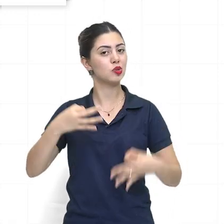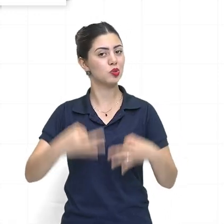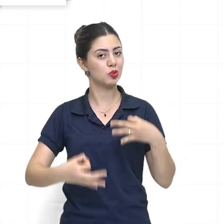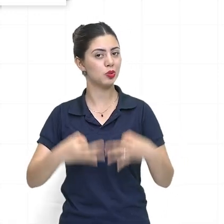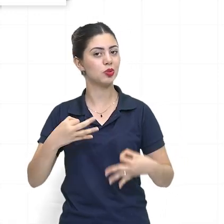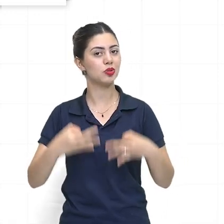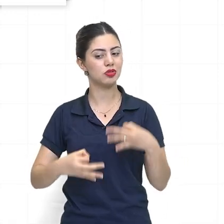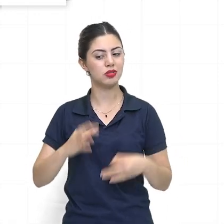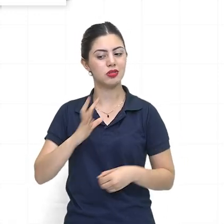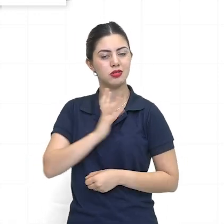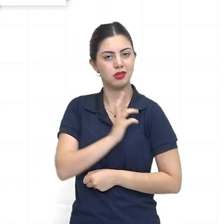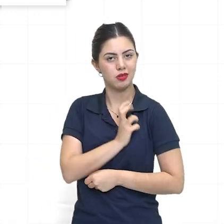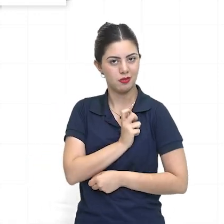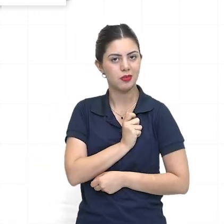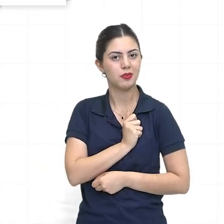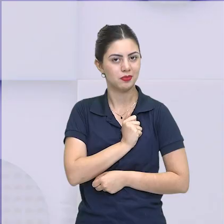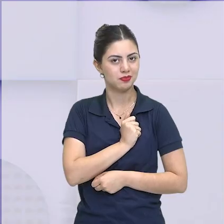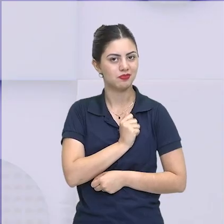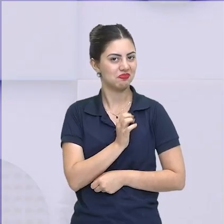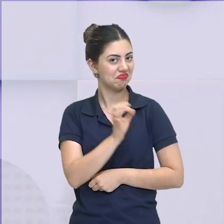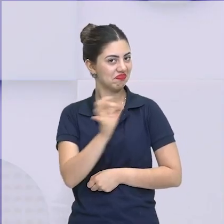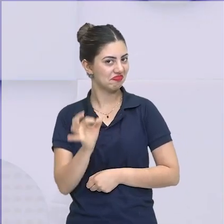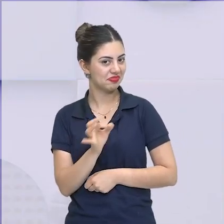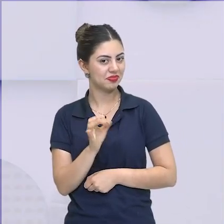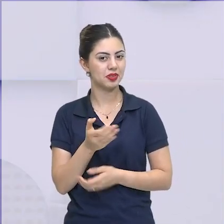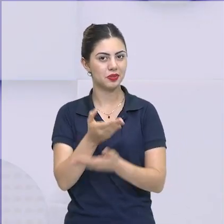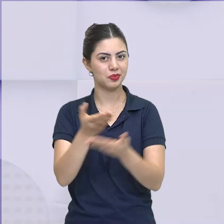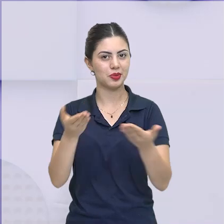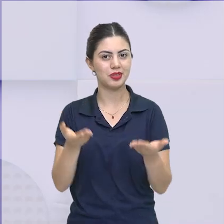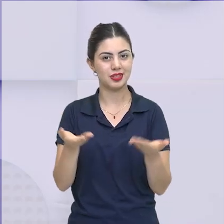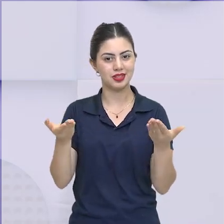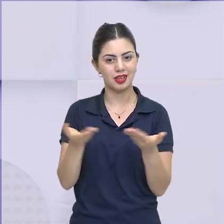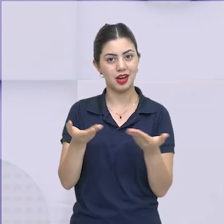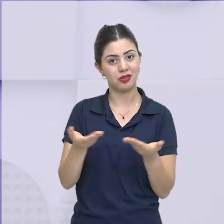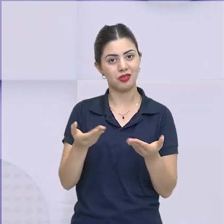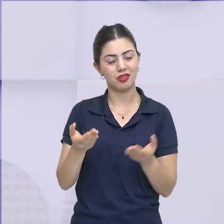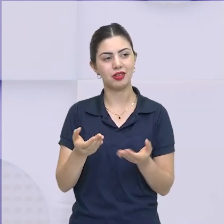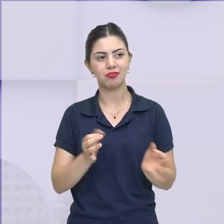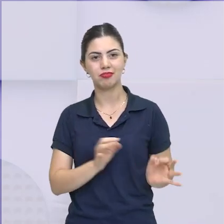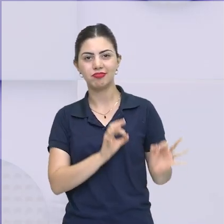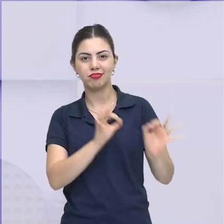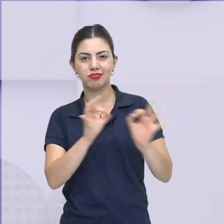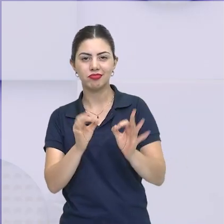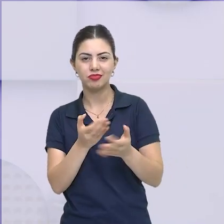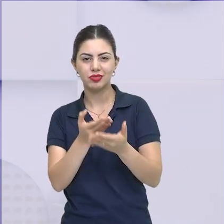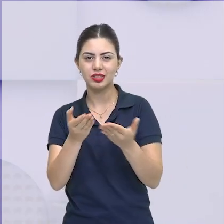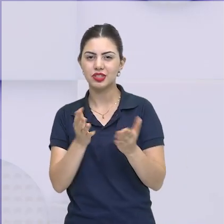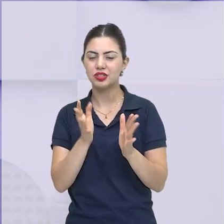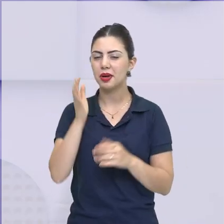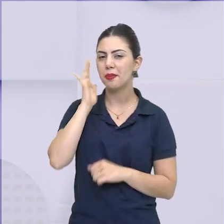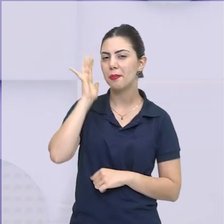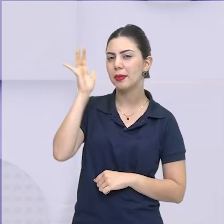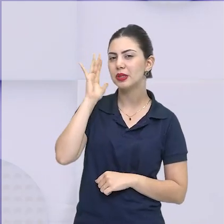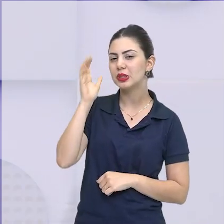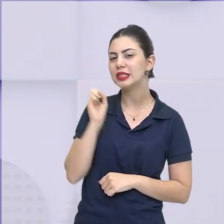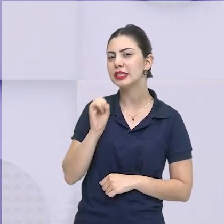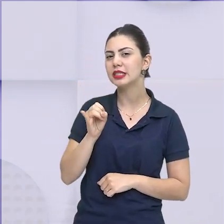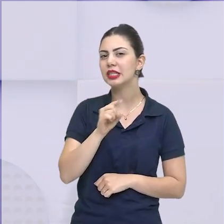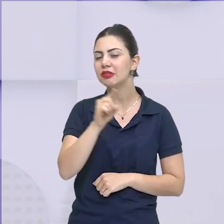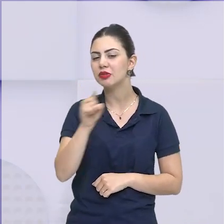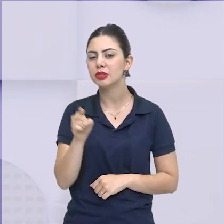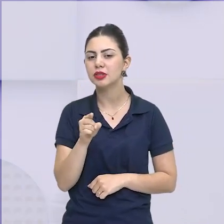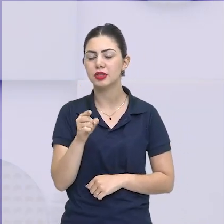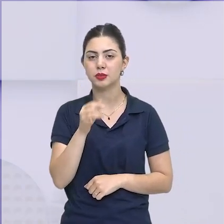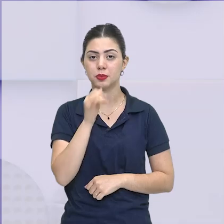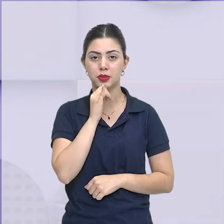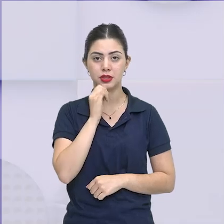no amar. Já pensou? Você aí que está me escutando, já pensou se você fizesse, se todos da